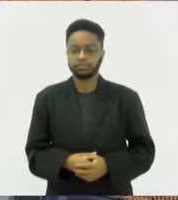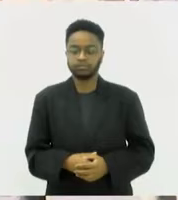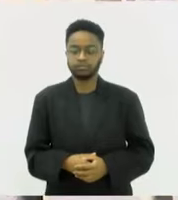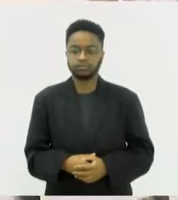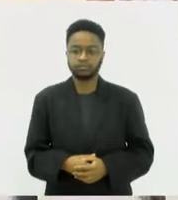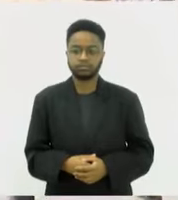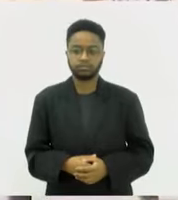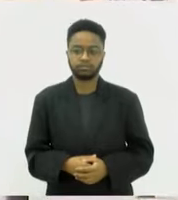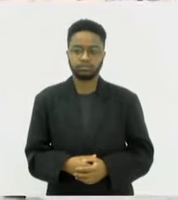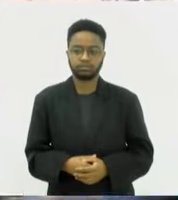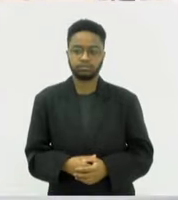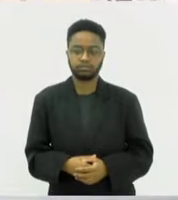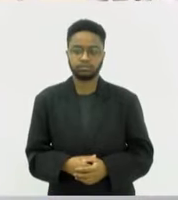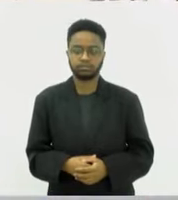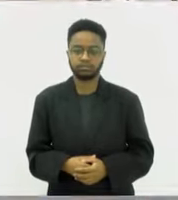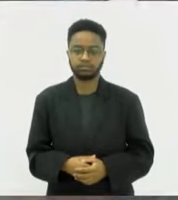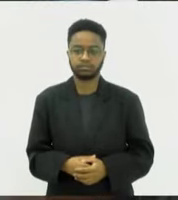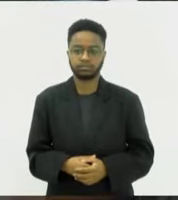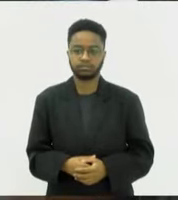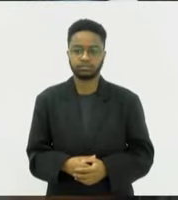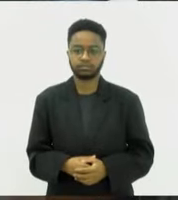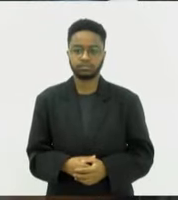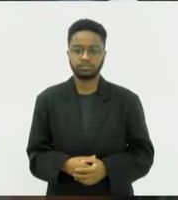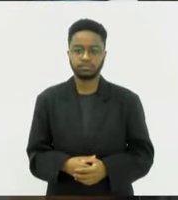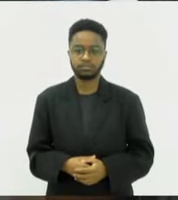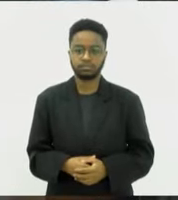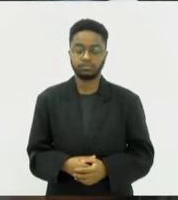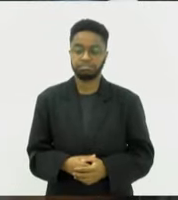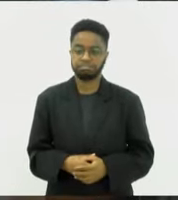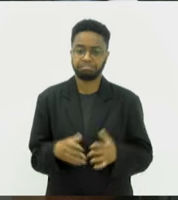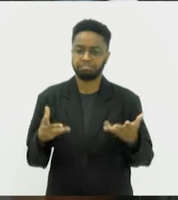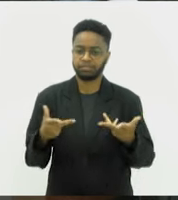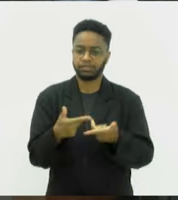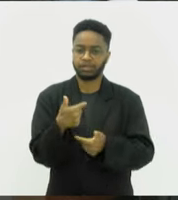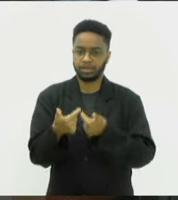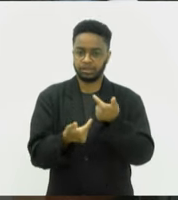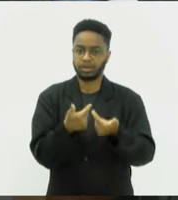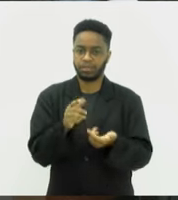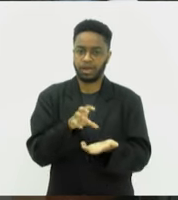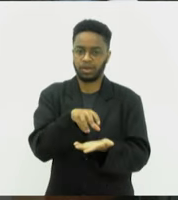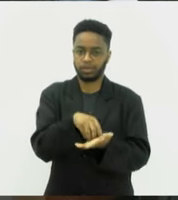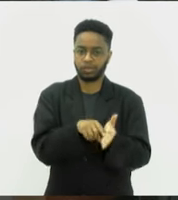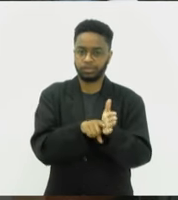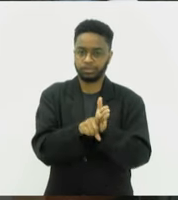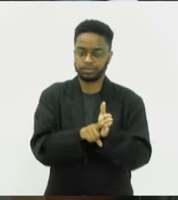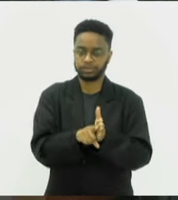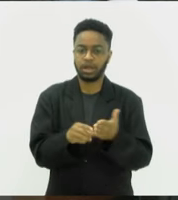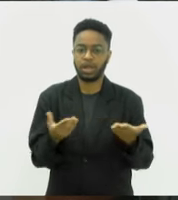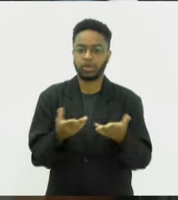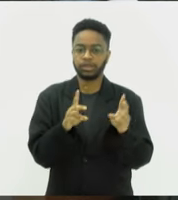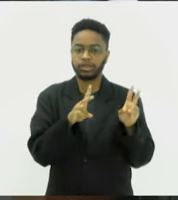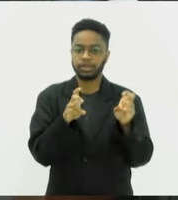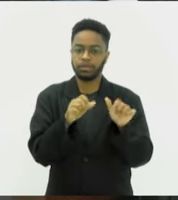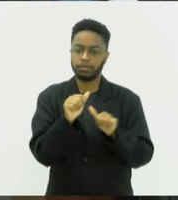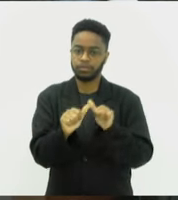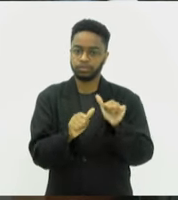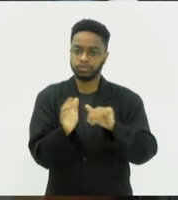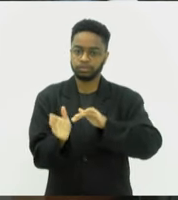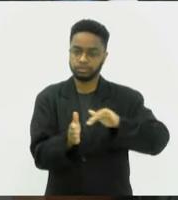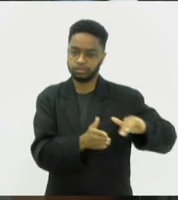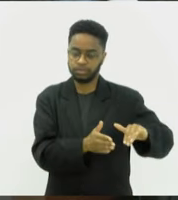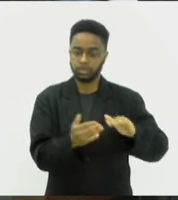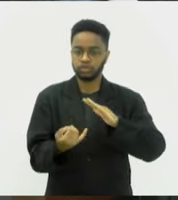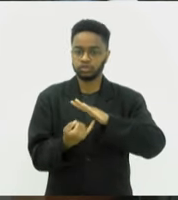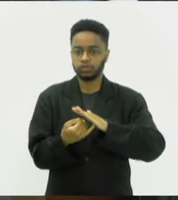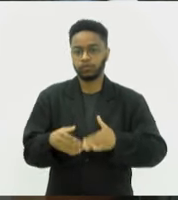Excelente trabalho do Núcleo. Mudando de assunto, um estudo do Instituto Fome